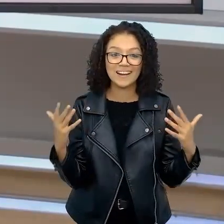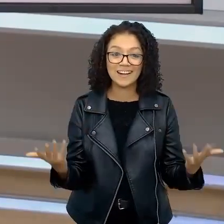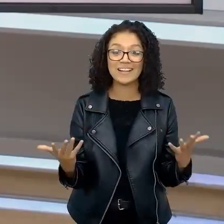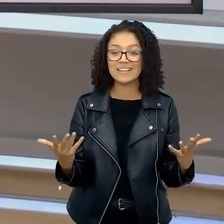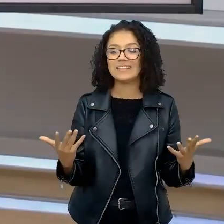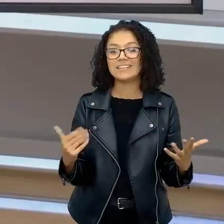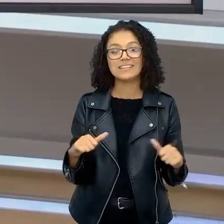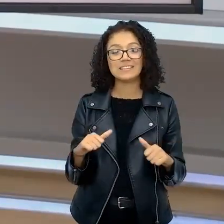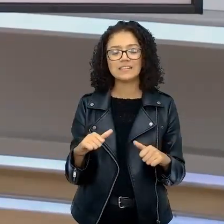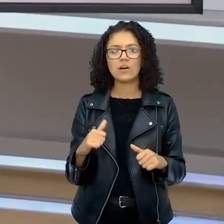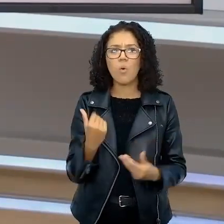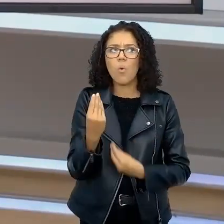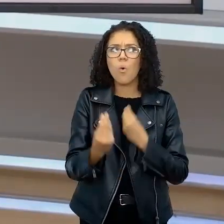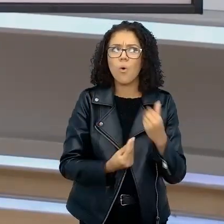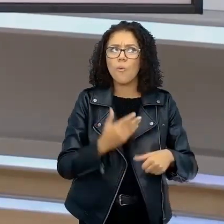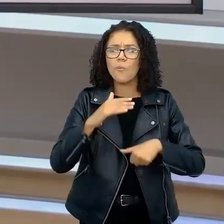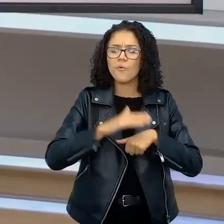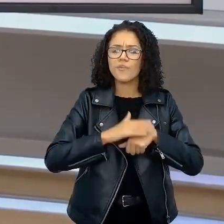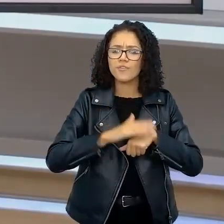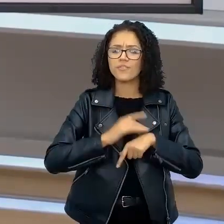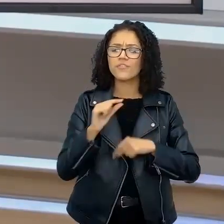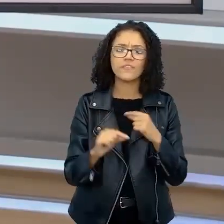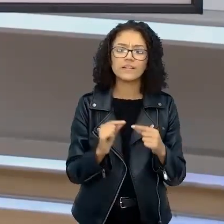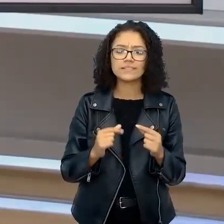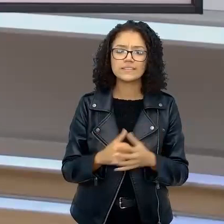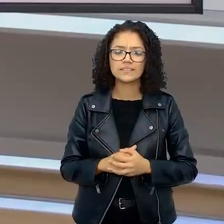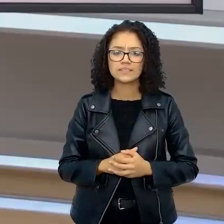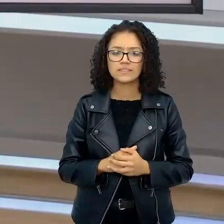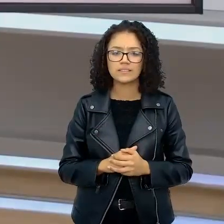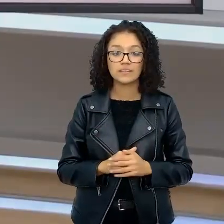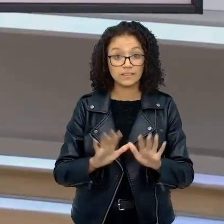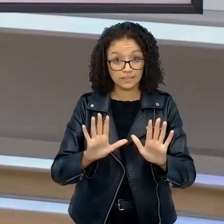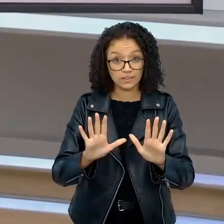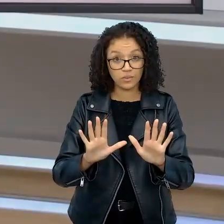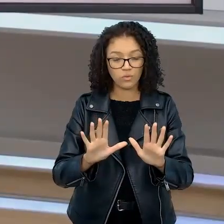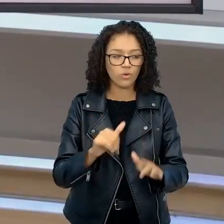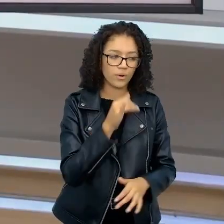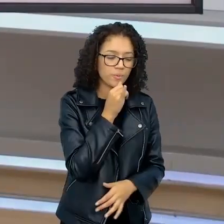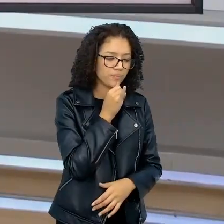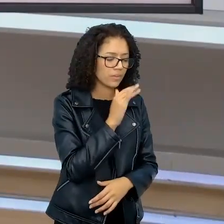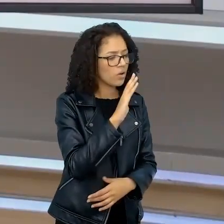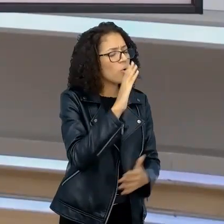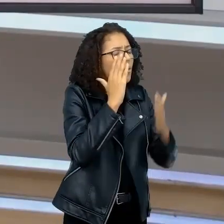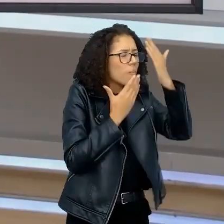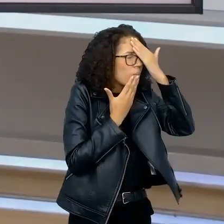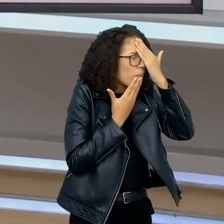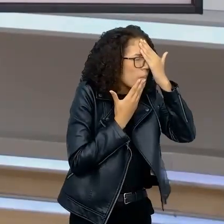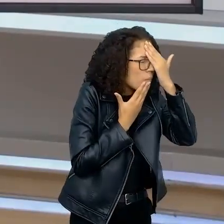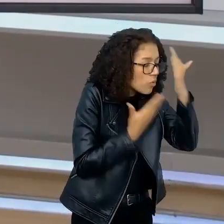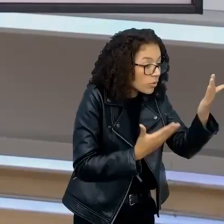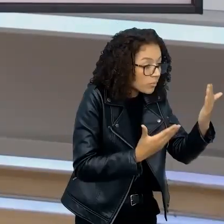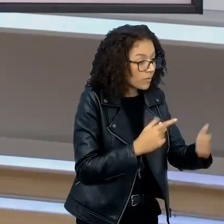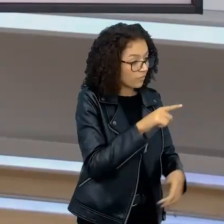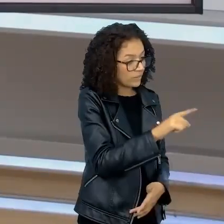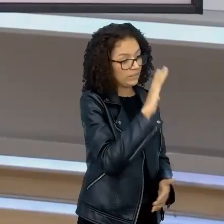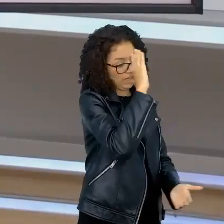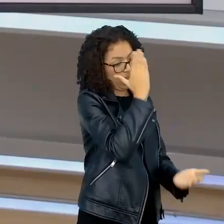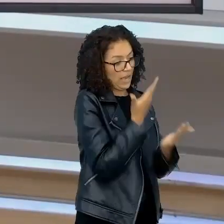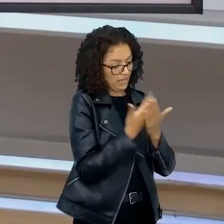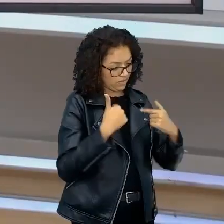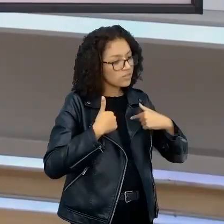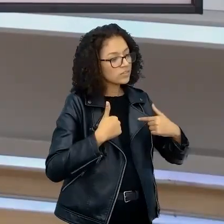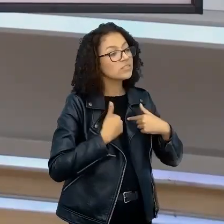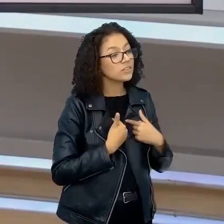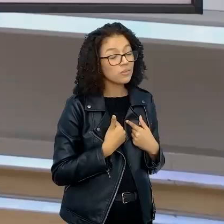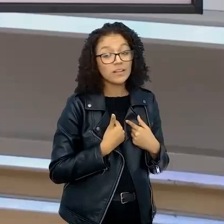serão os próximos passos. Então, olha, muito obrigada por você acreditar em mim, eu agradeço muito a sua confiança,